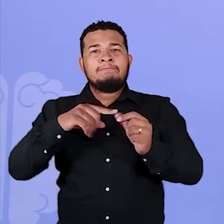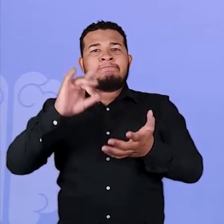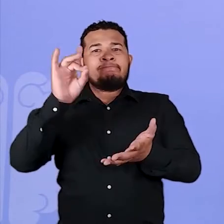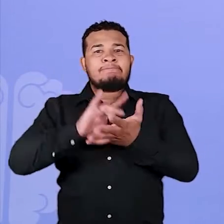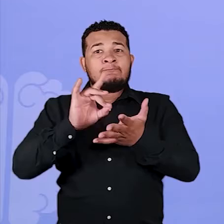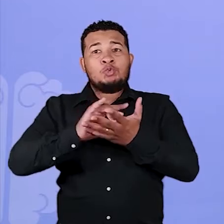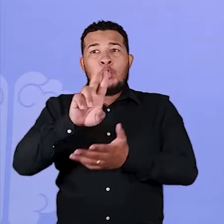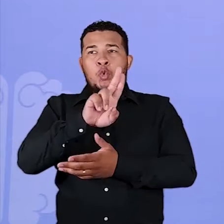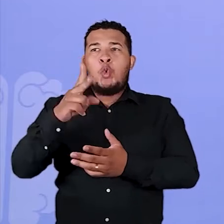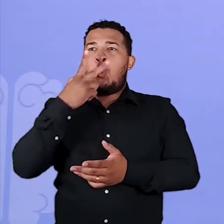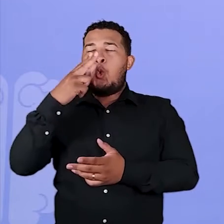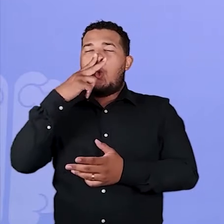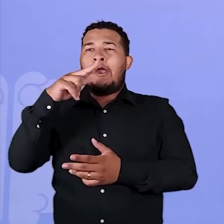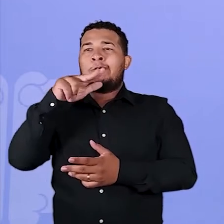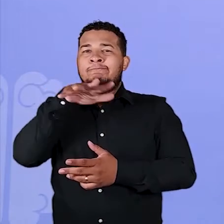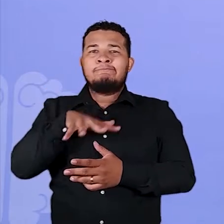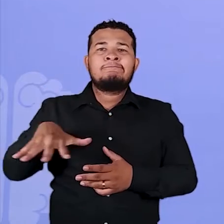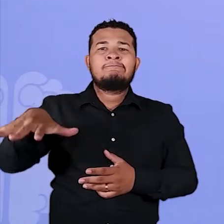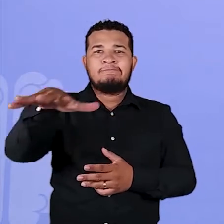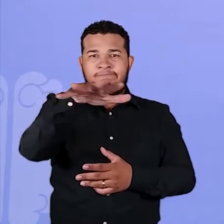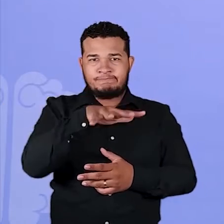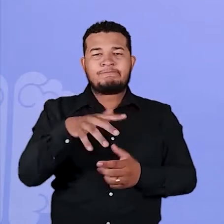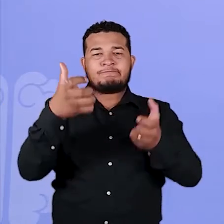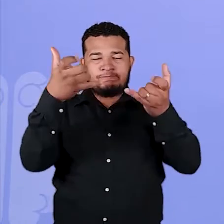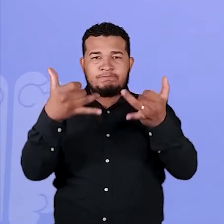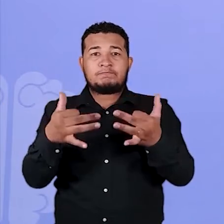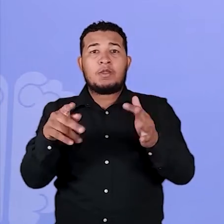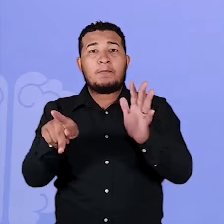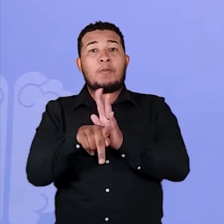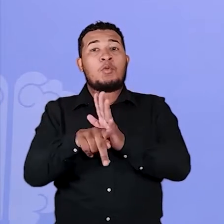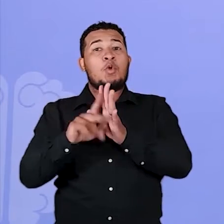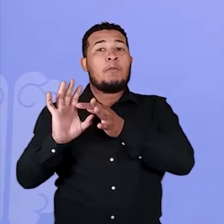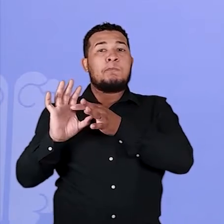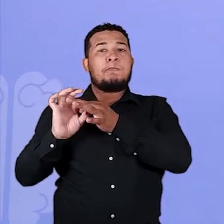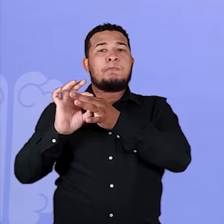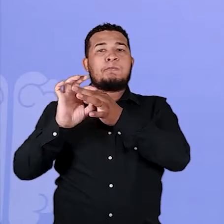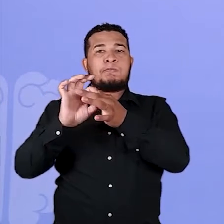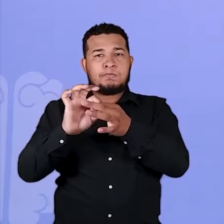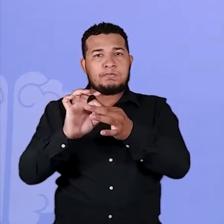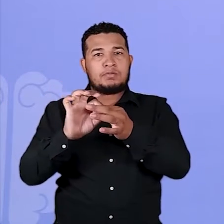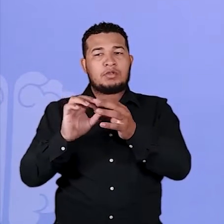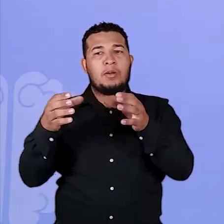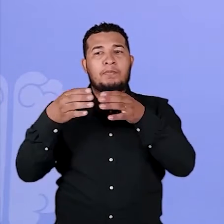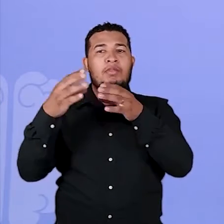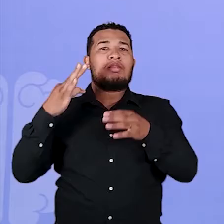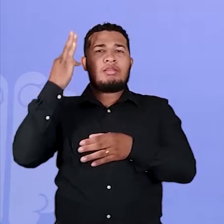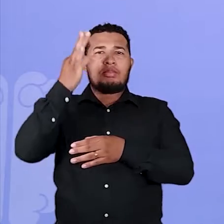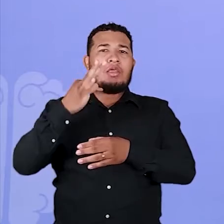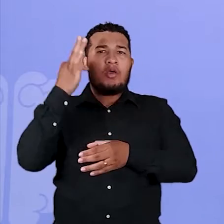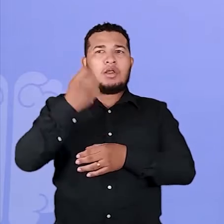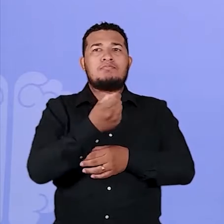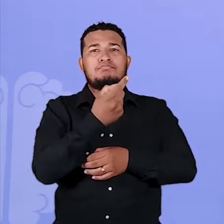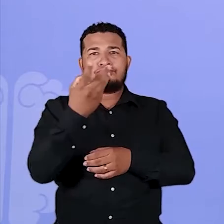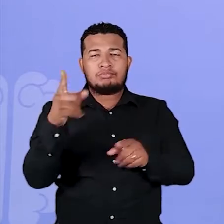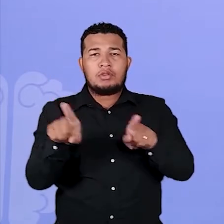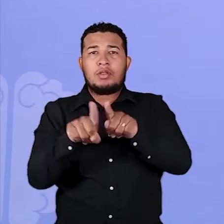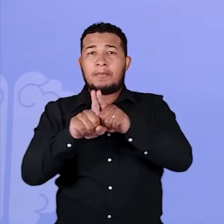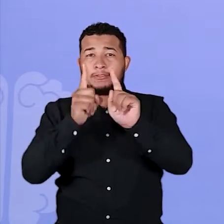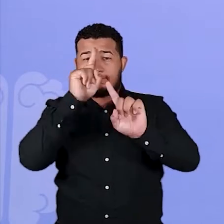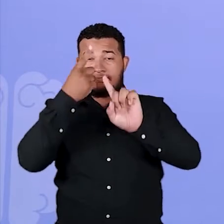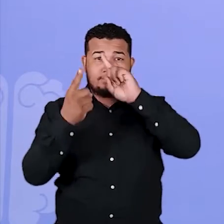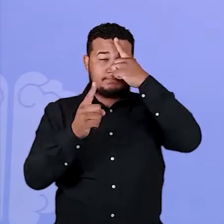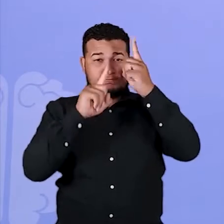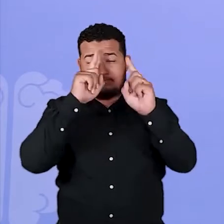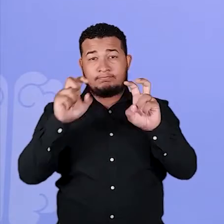gente, é um nome genérico que a gente vai dar aqui para um conjunto de teorias e